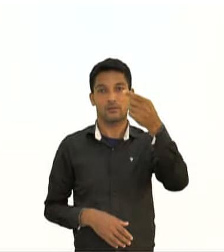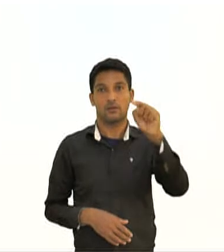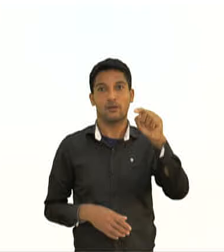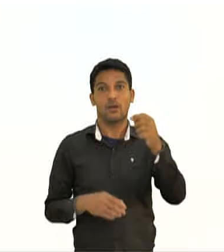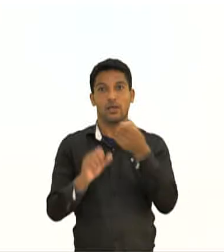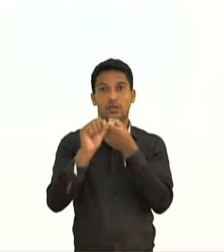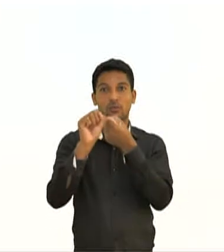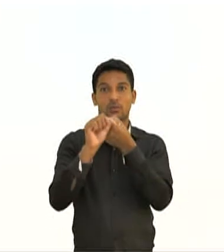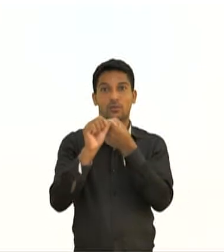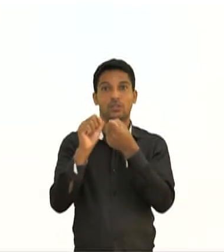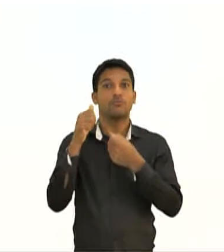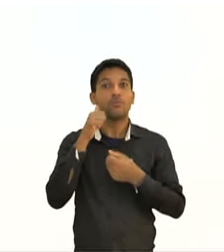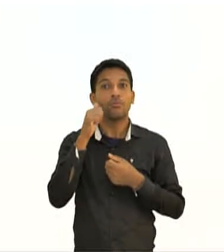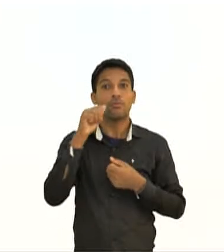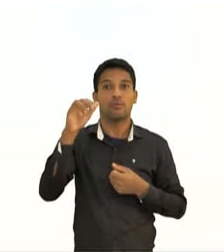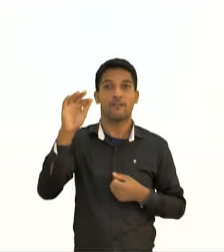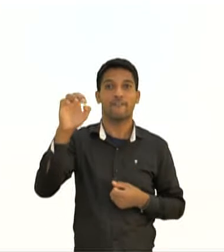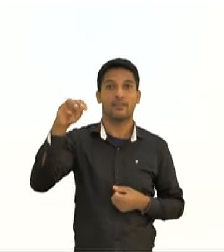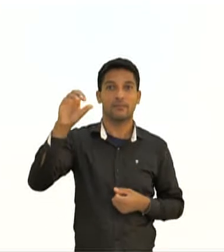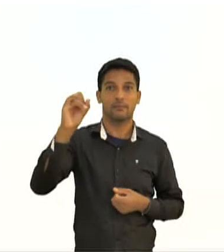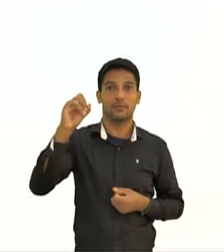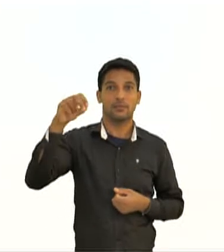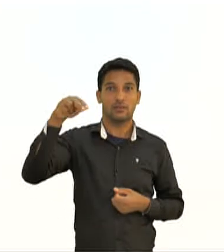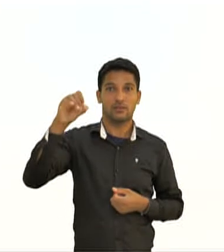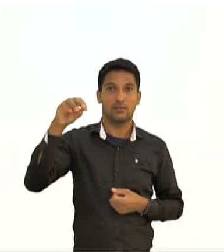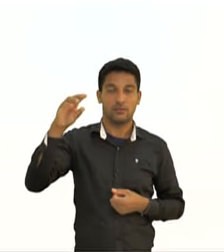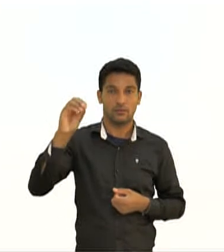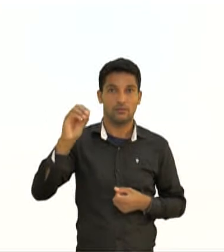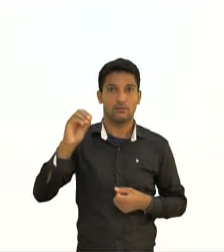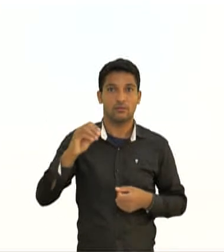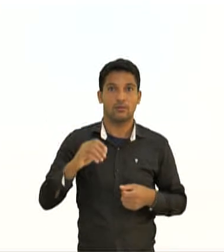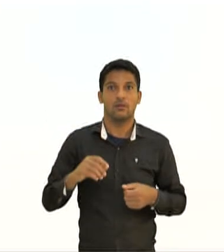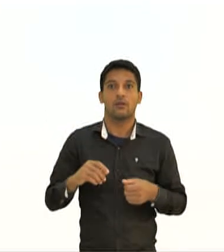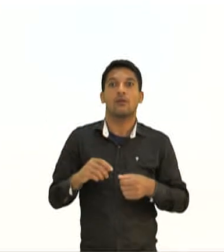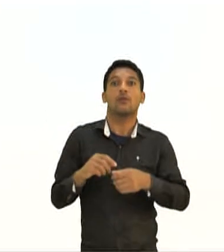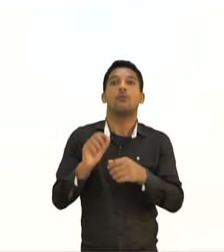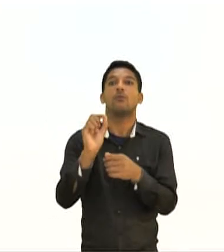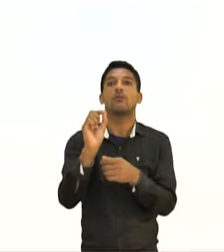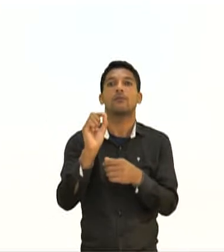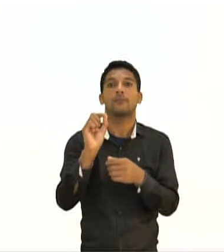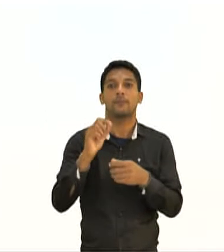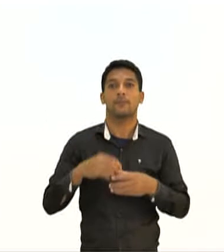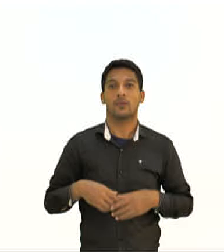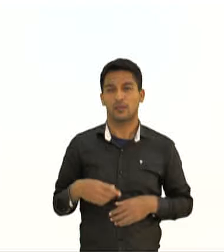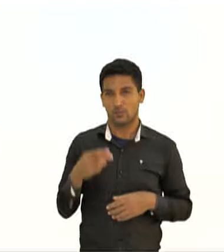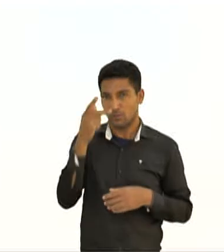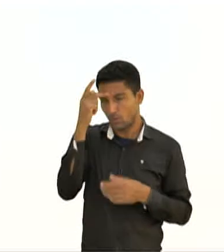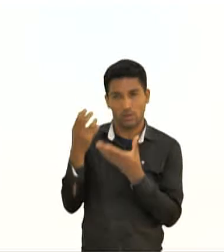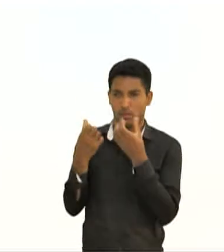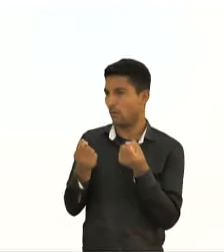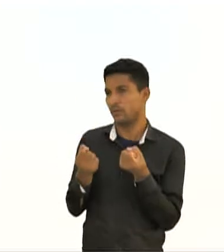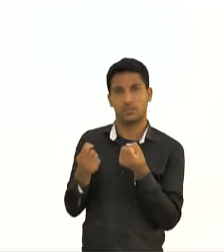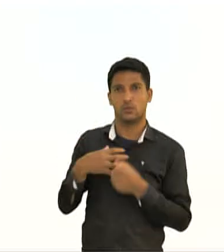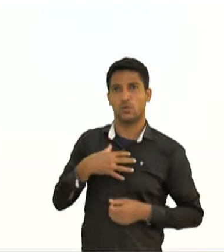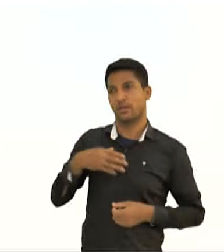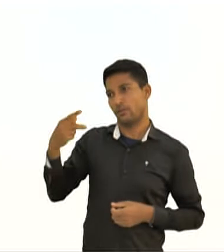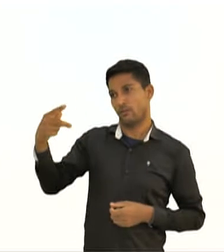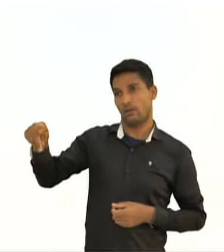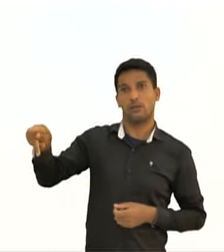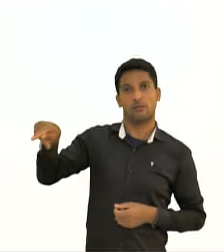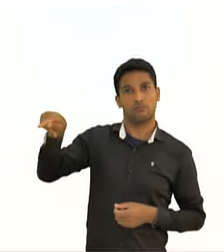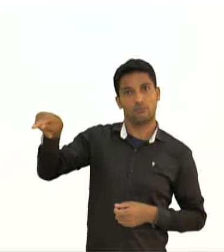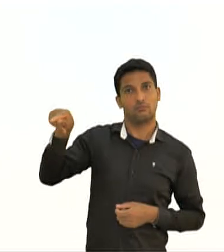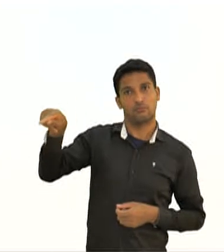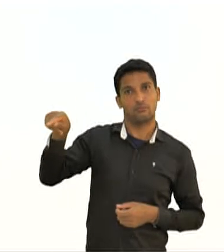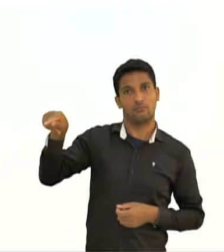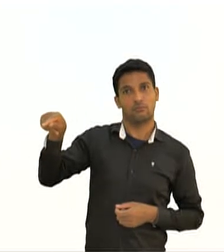pesquisar, falta de resignação, ou seja, a ação de não se submeter nem se conformar com o que lhe é imposto. Também